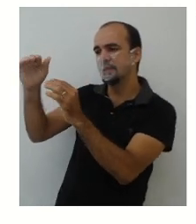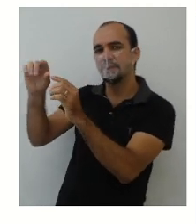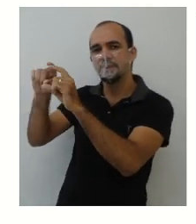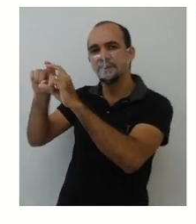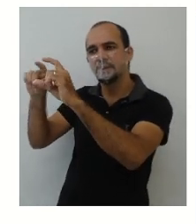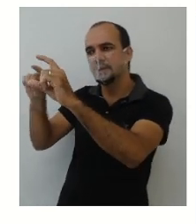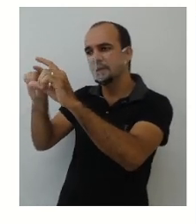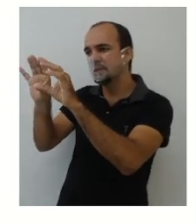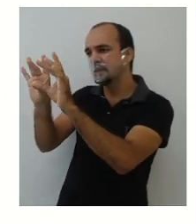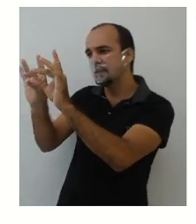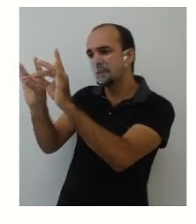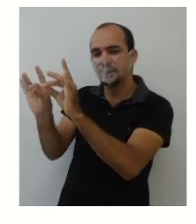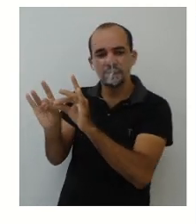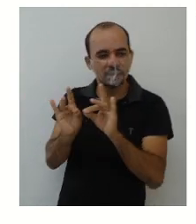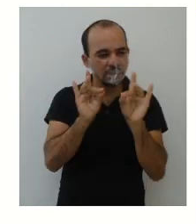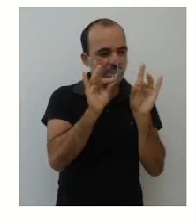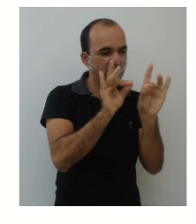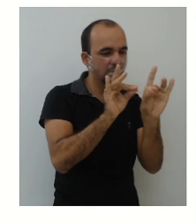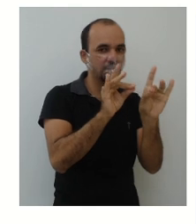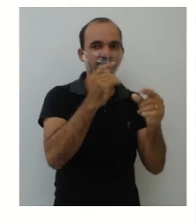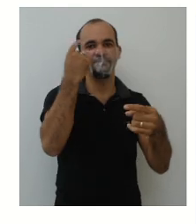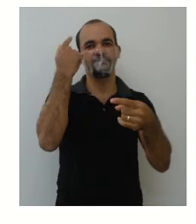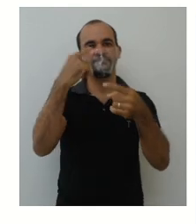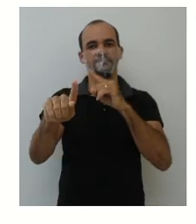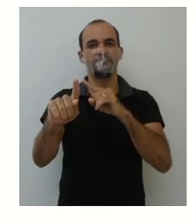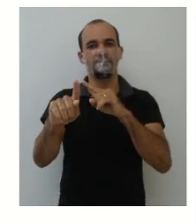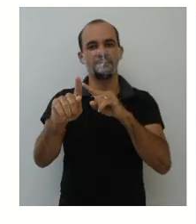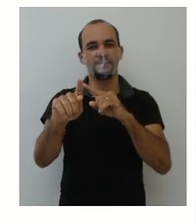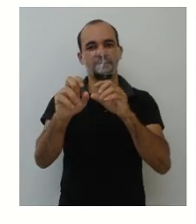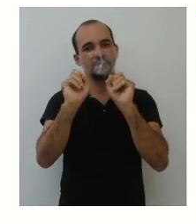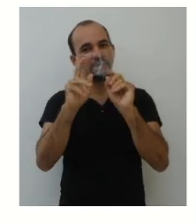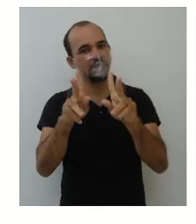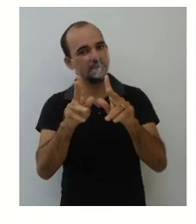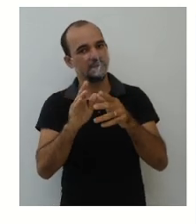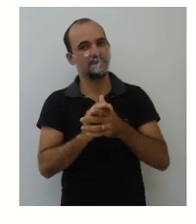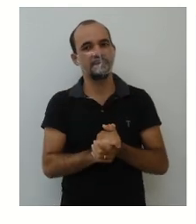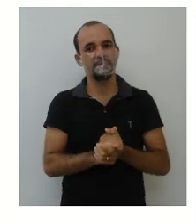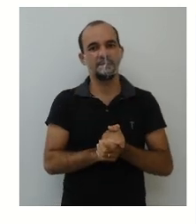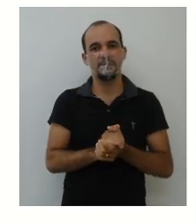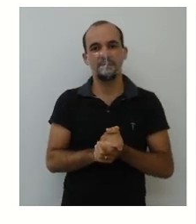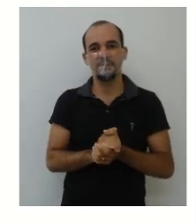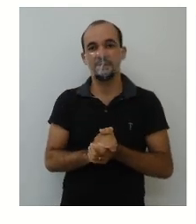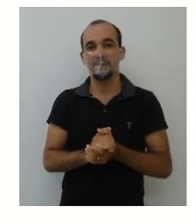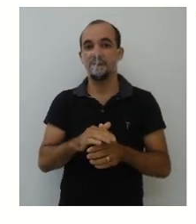copia e coloca no teu texto. De jeito nenhum, tá bom?